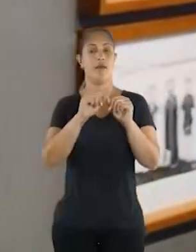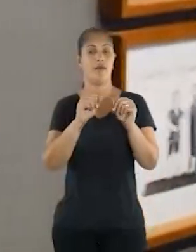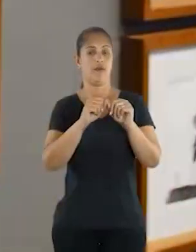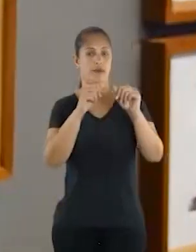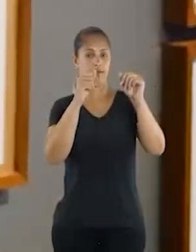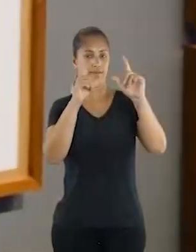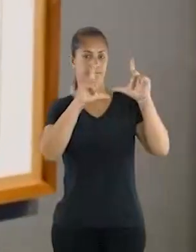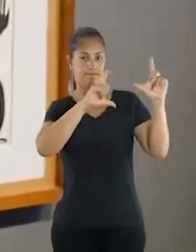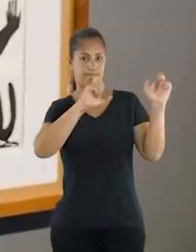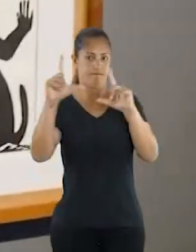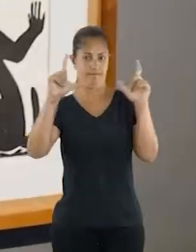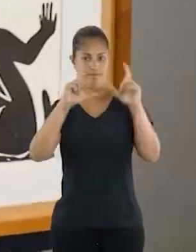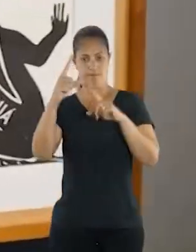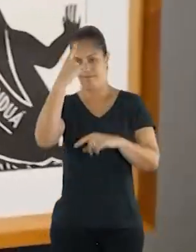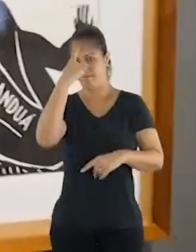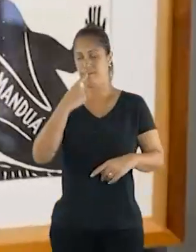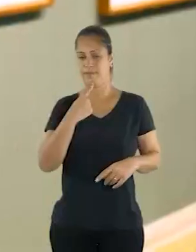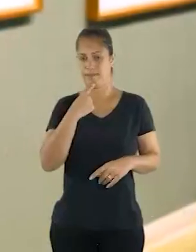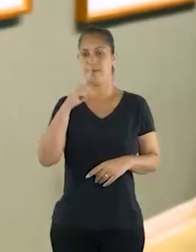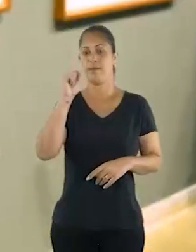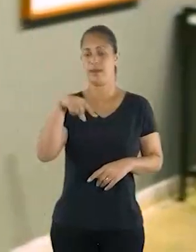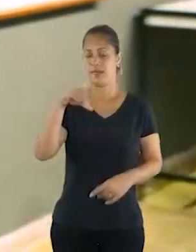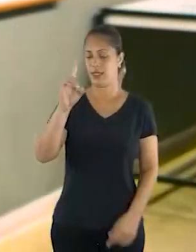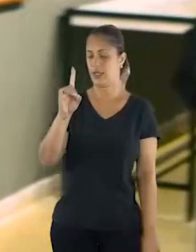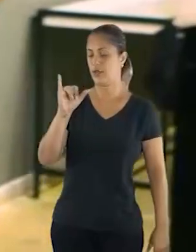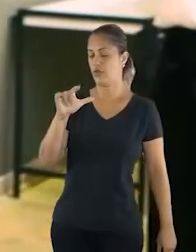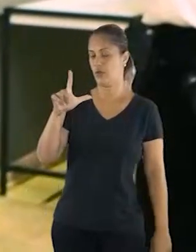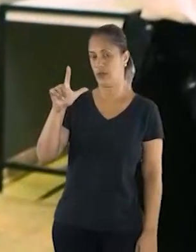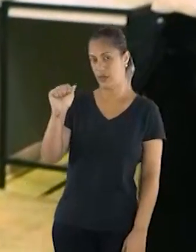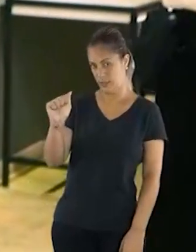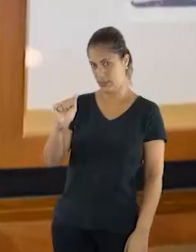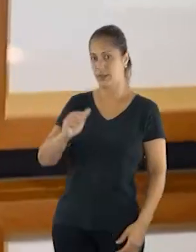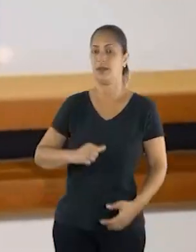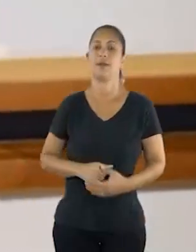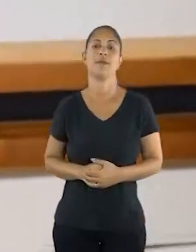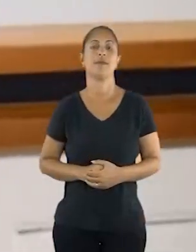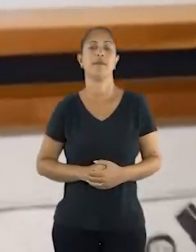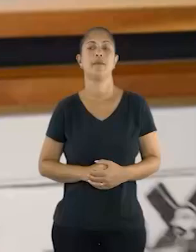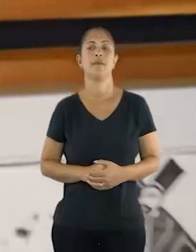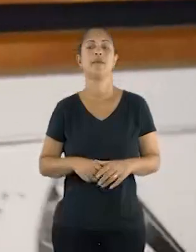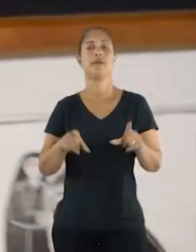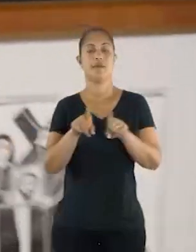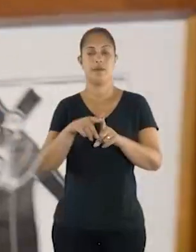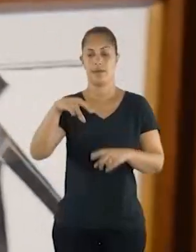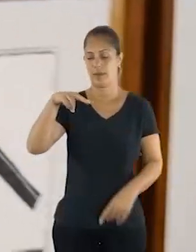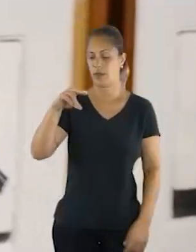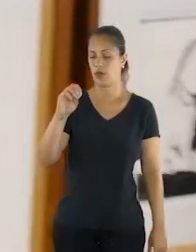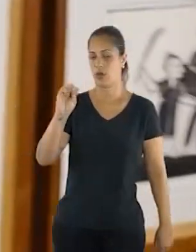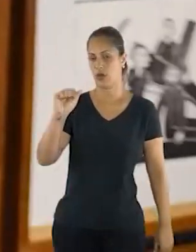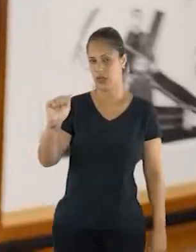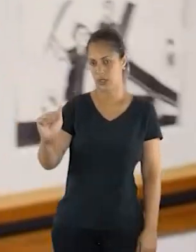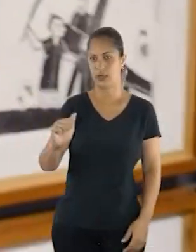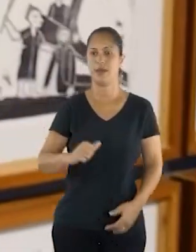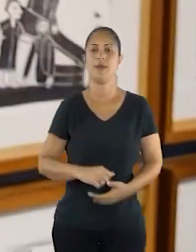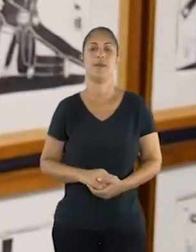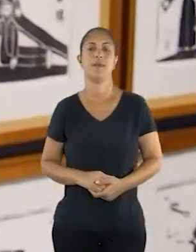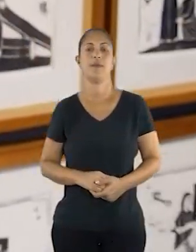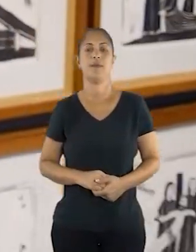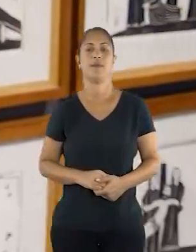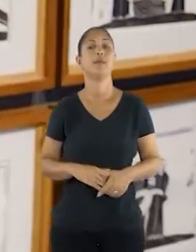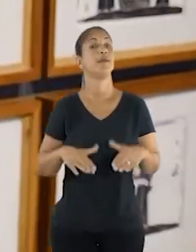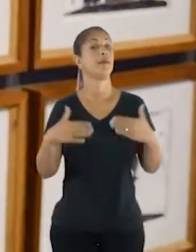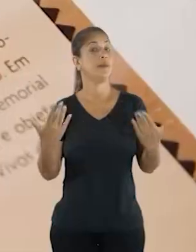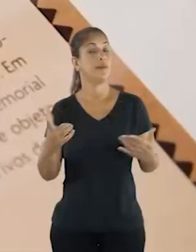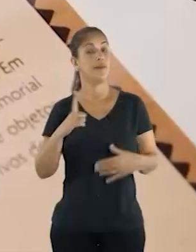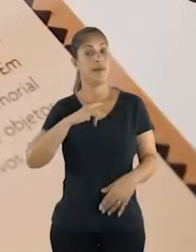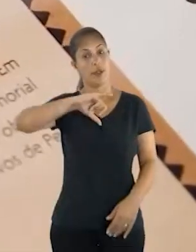para vocês, de Mestre Dila, né? Mestre Nosa, e aqui a gente